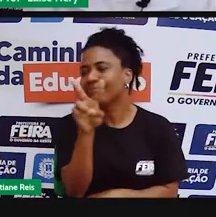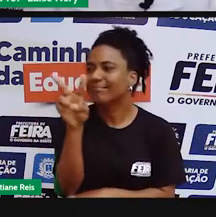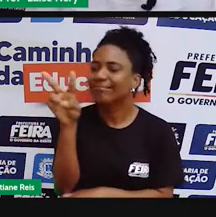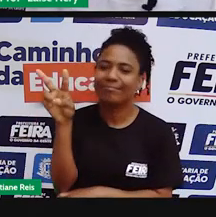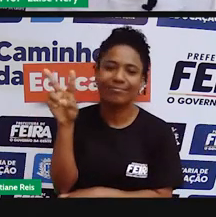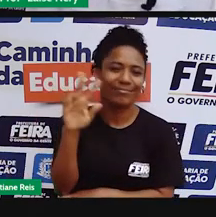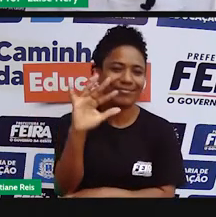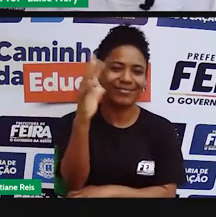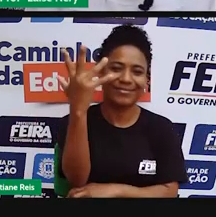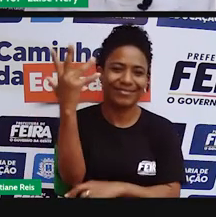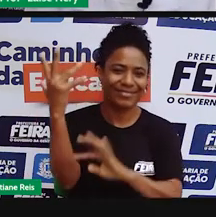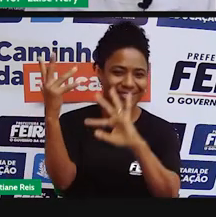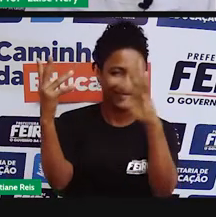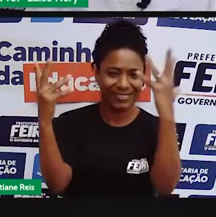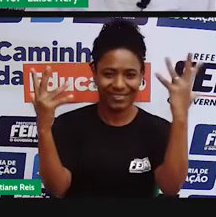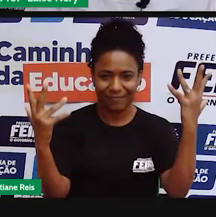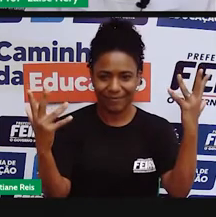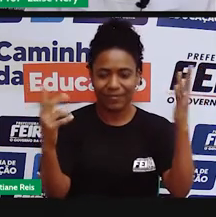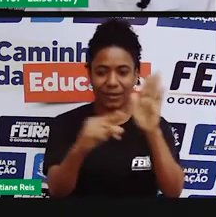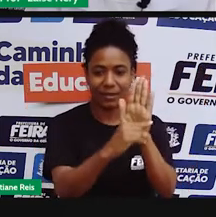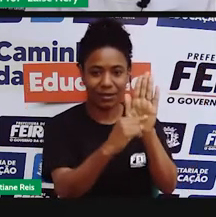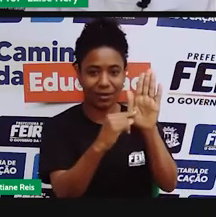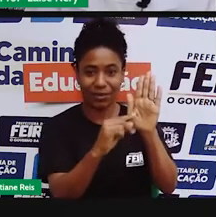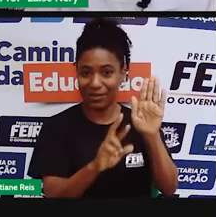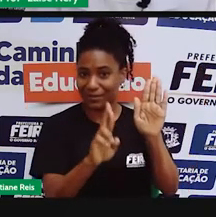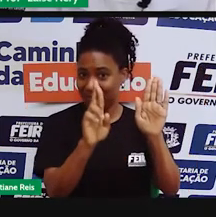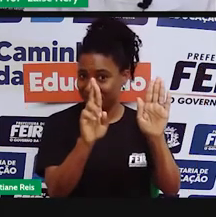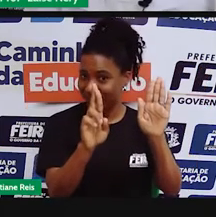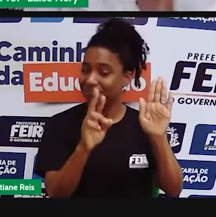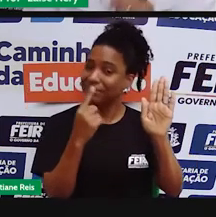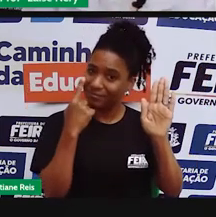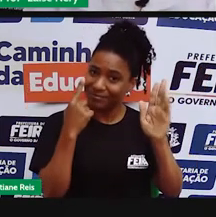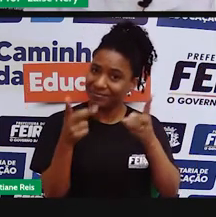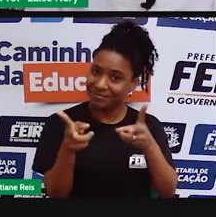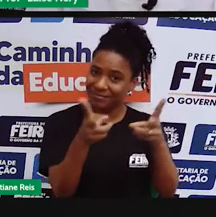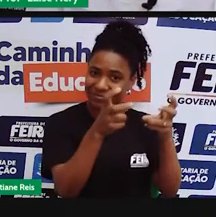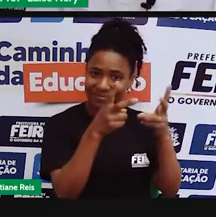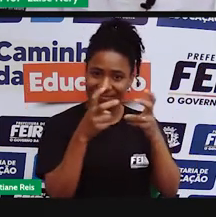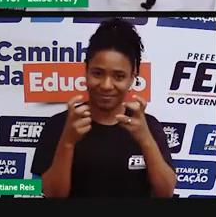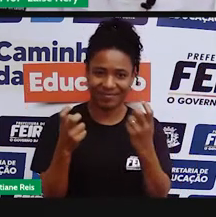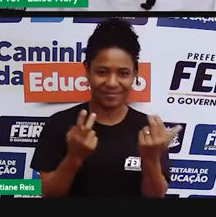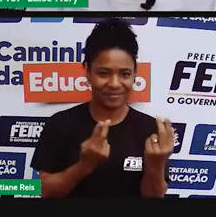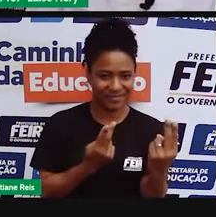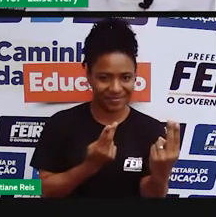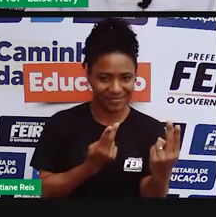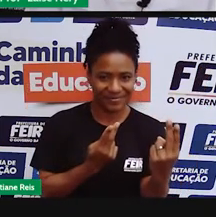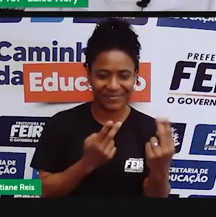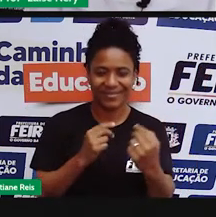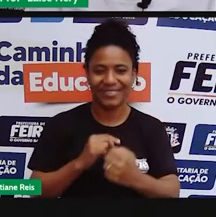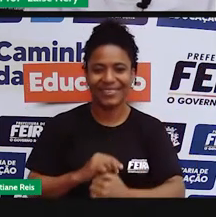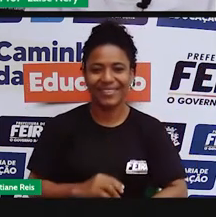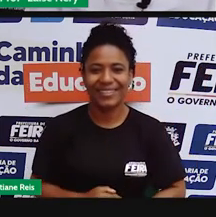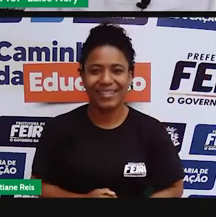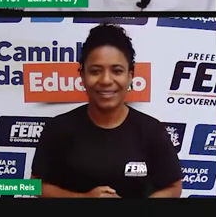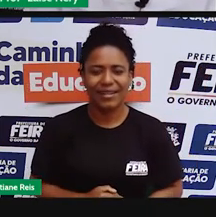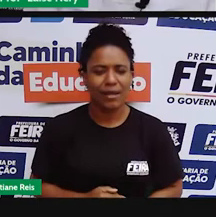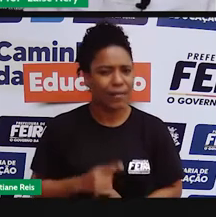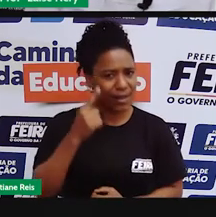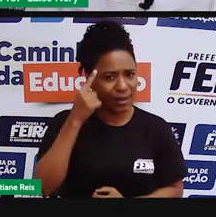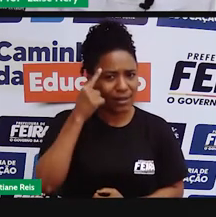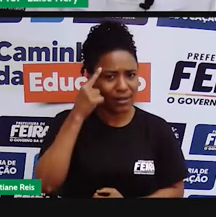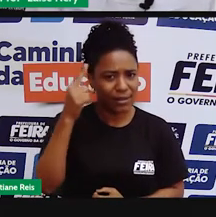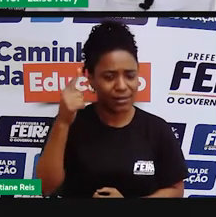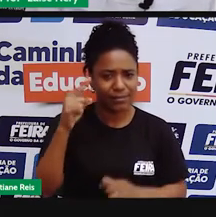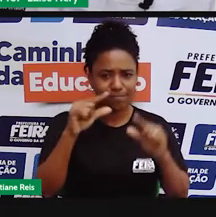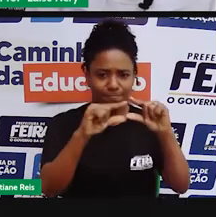imagino que essa autora tenha se inspirado nisso. Mas vamos agora observar as palavras que foram destacadas